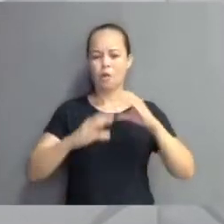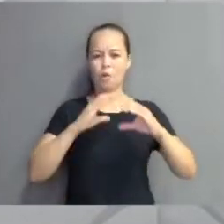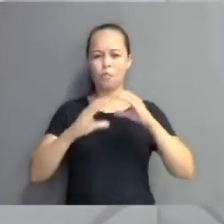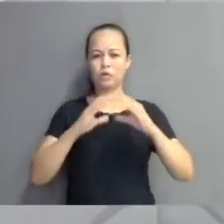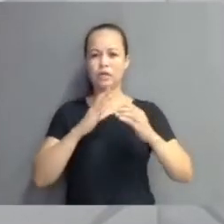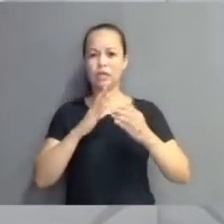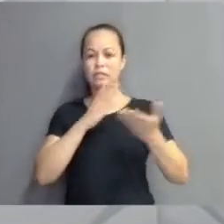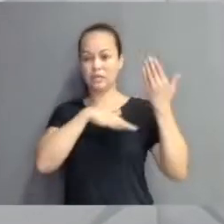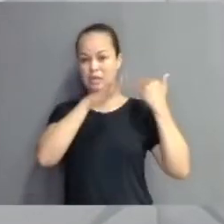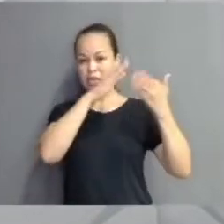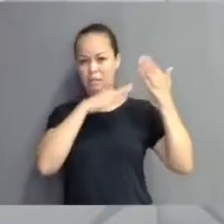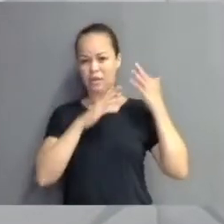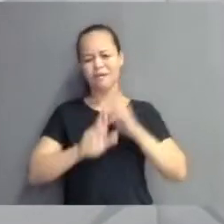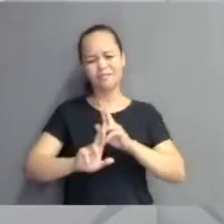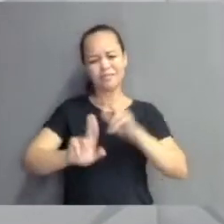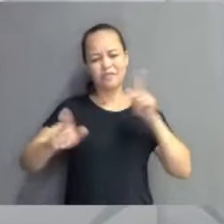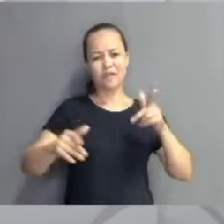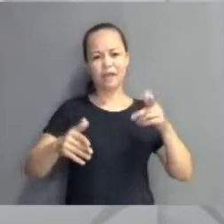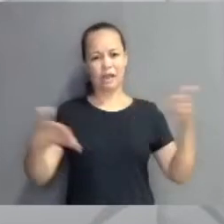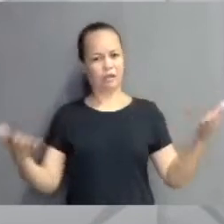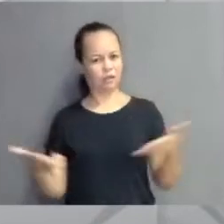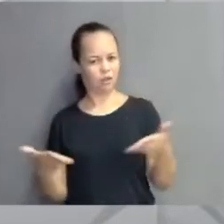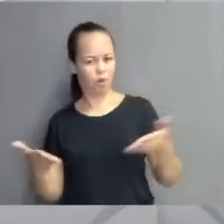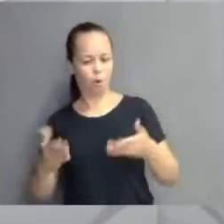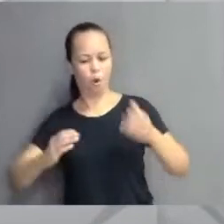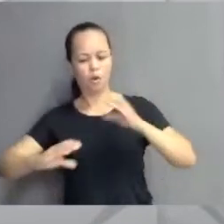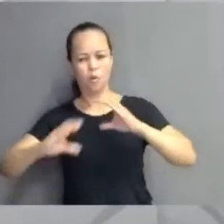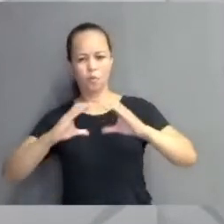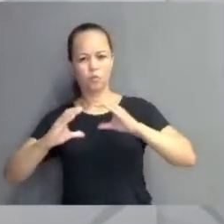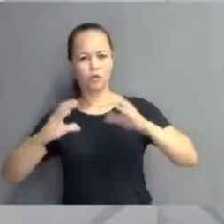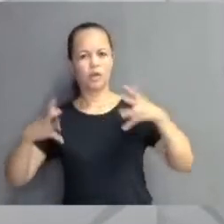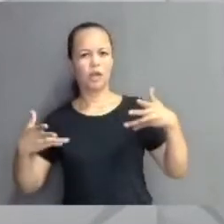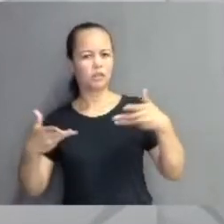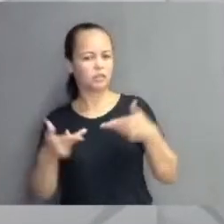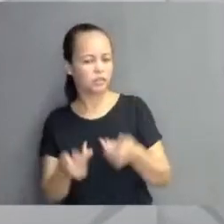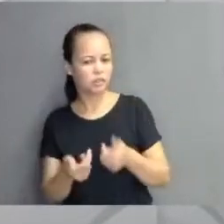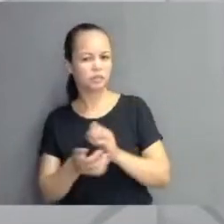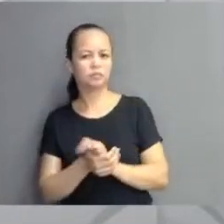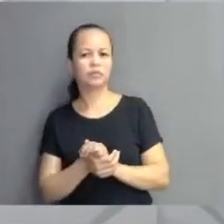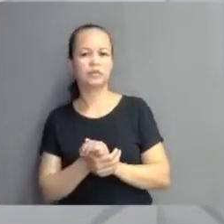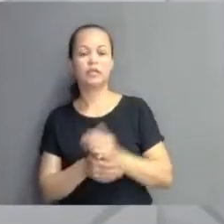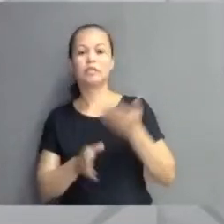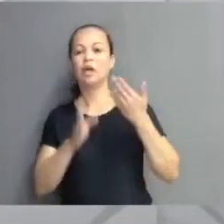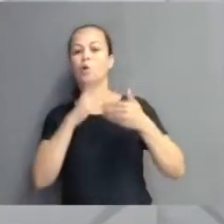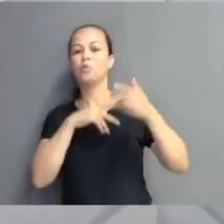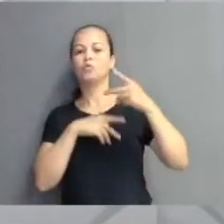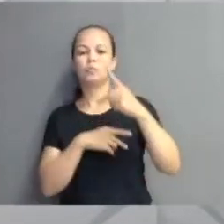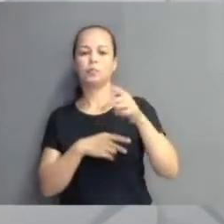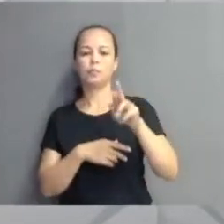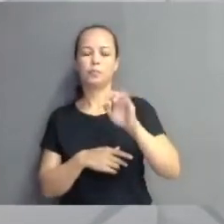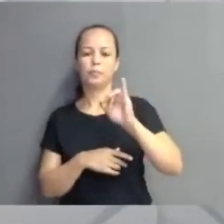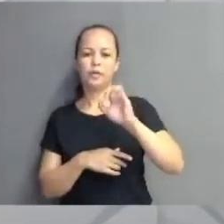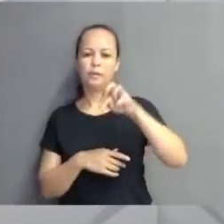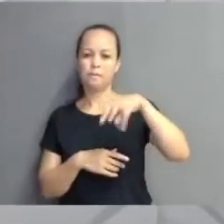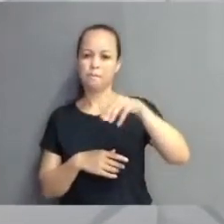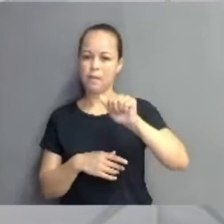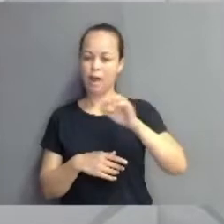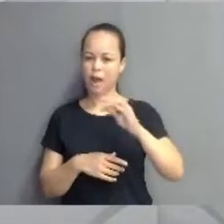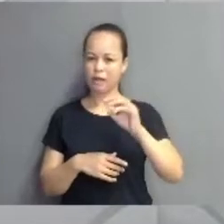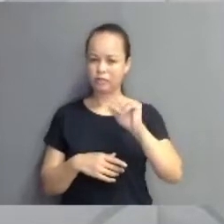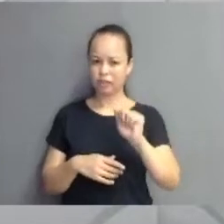os primatas os nossos primeiro e da terra ainda não tinham descoberto a fala